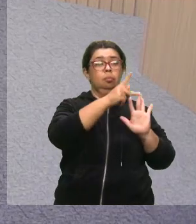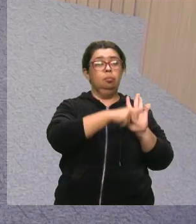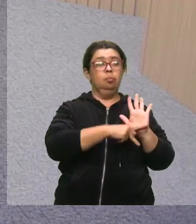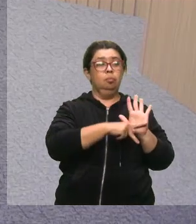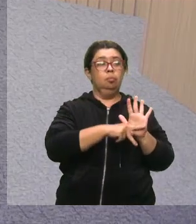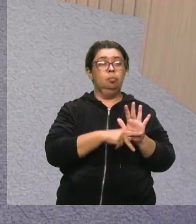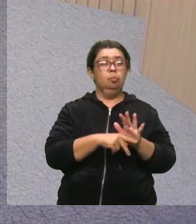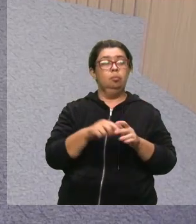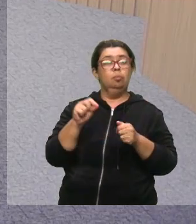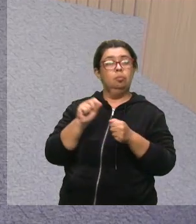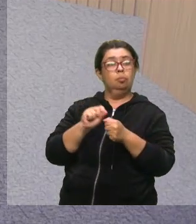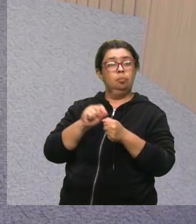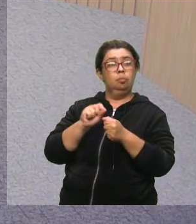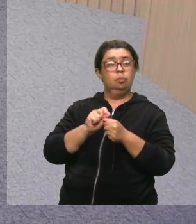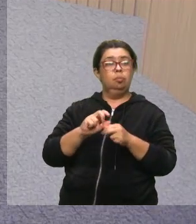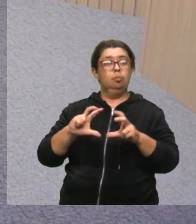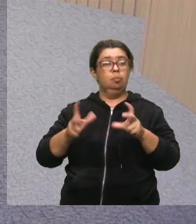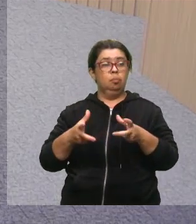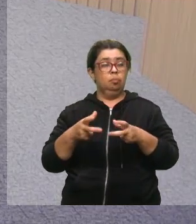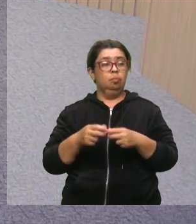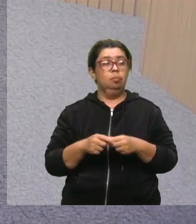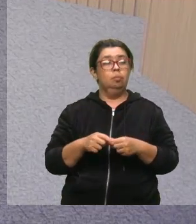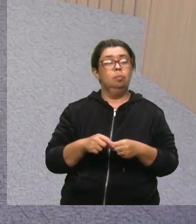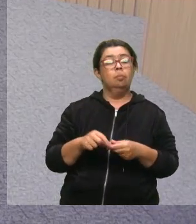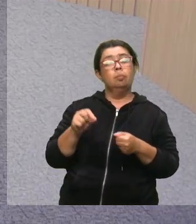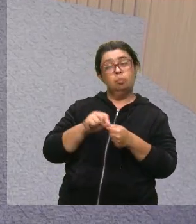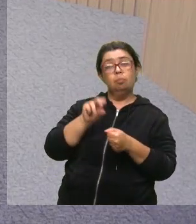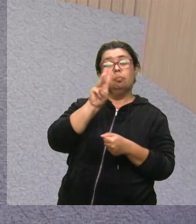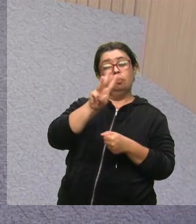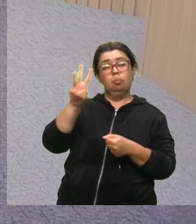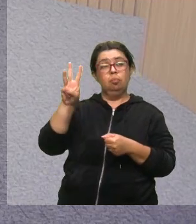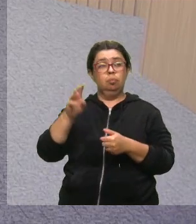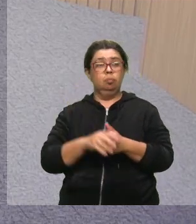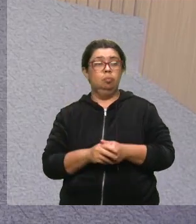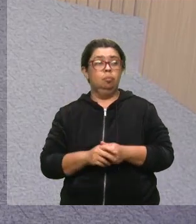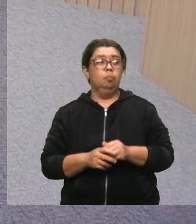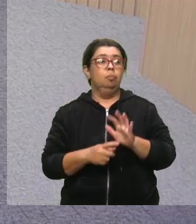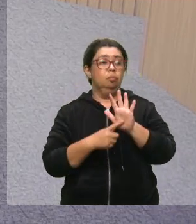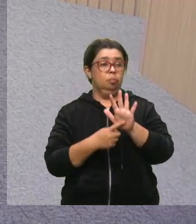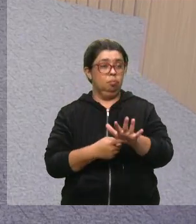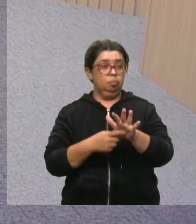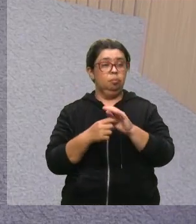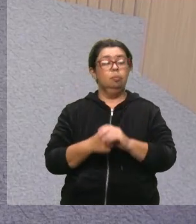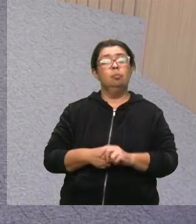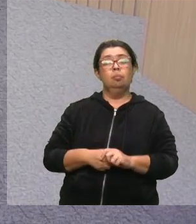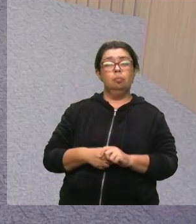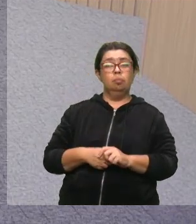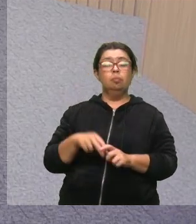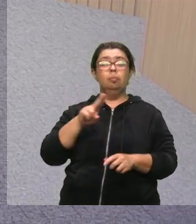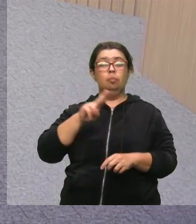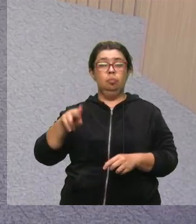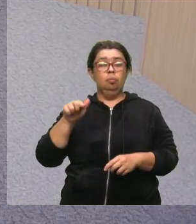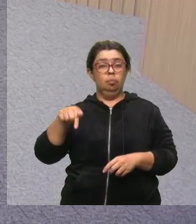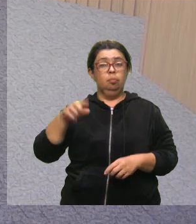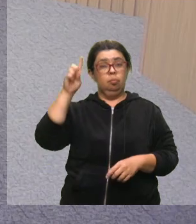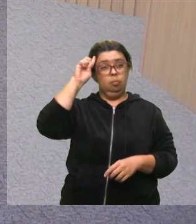deverão ser protocoladas na Câmara ou preenchidas no site, com identificação do seu signatário, até o dia